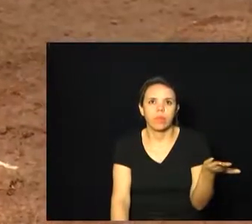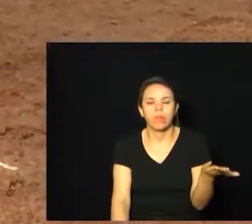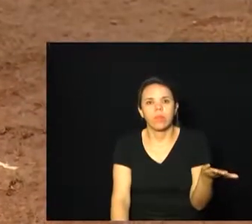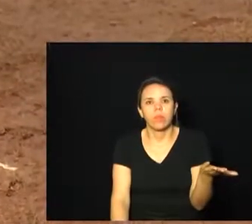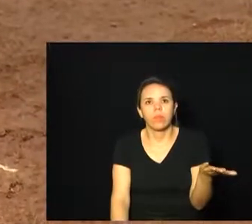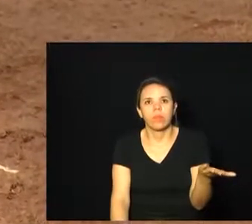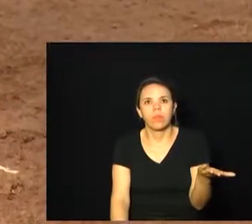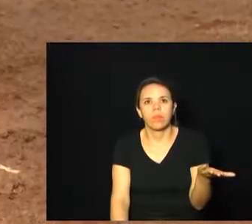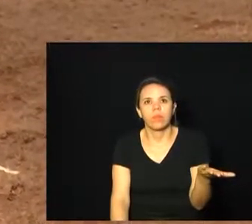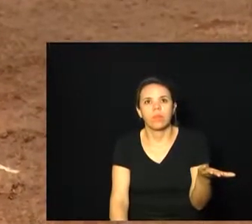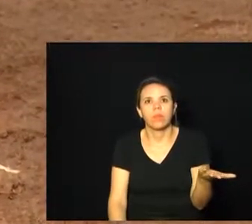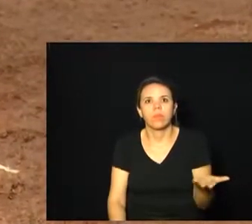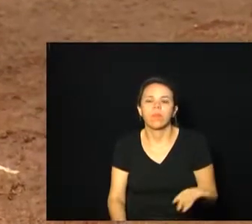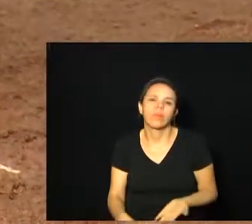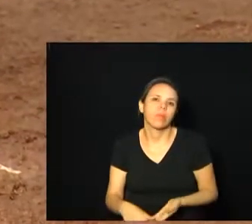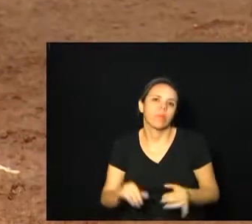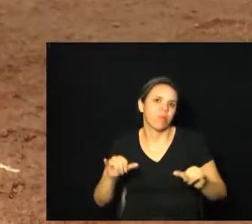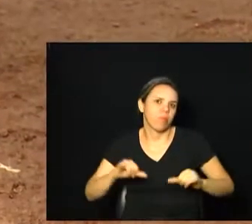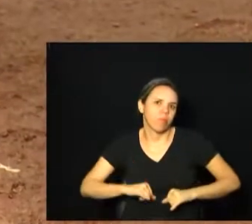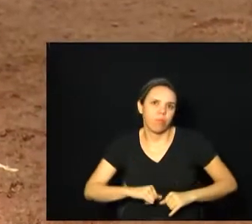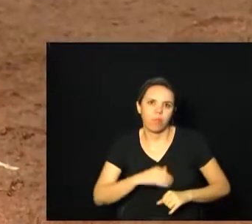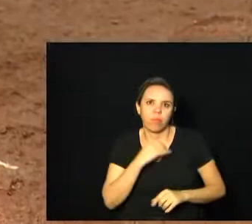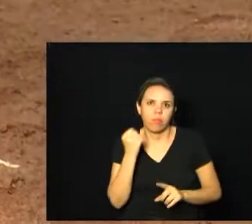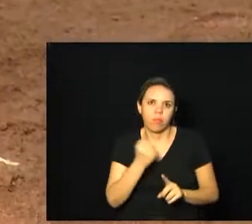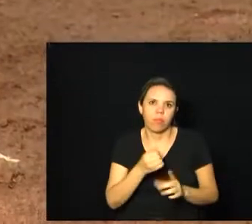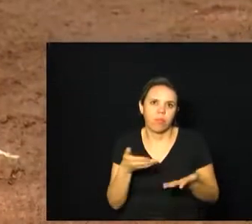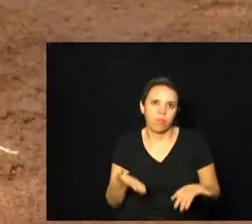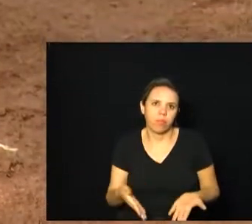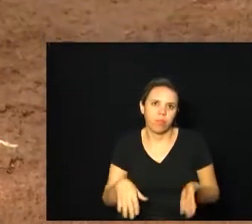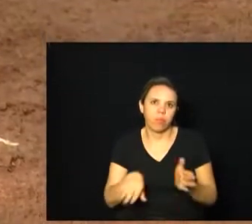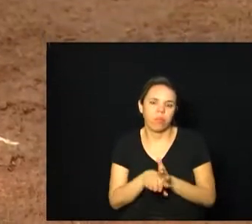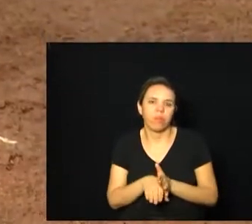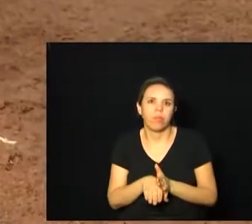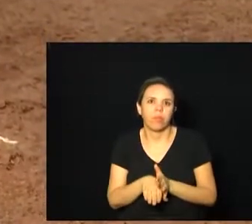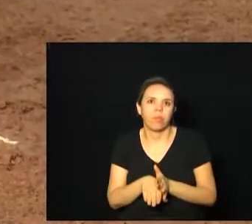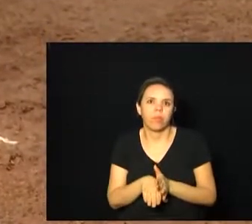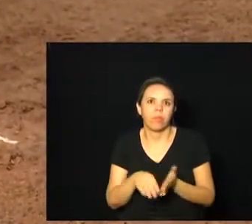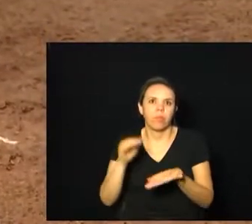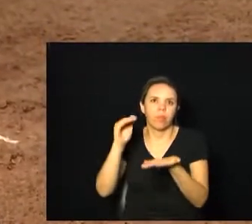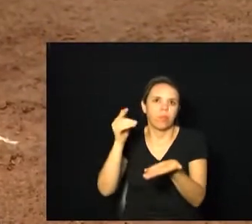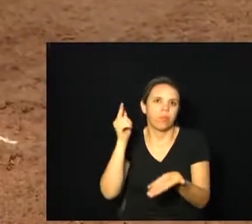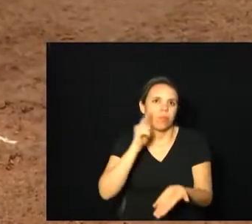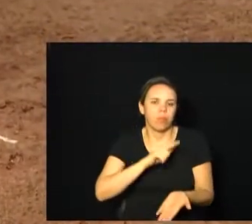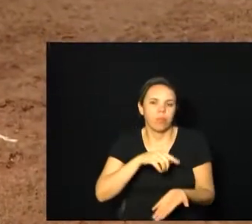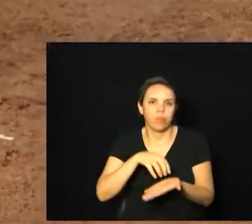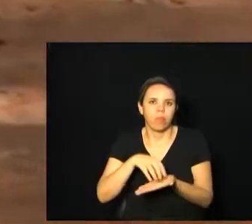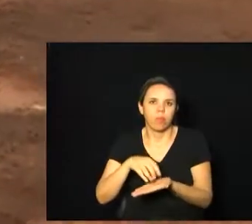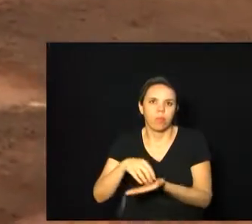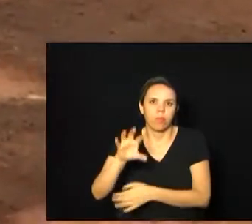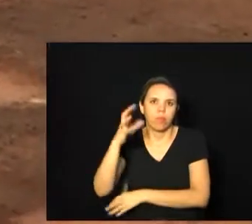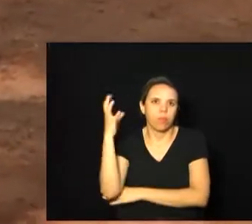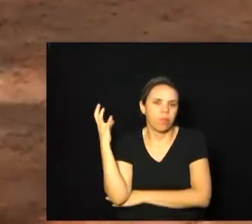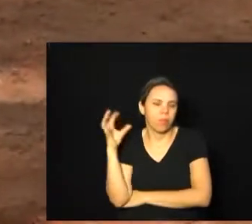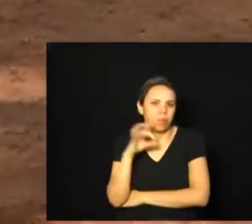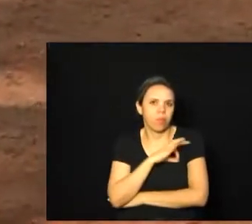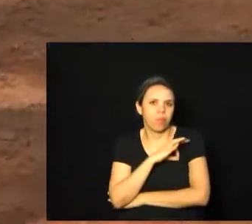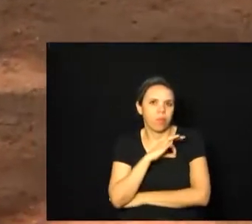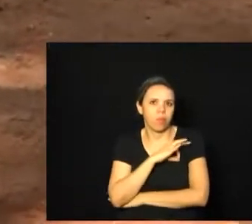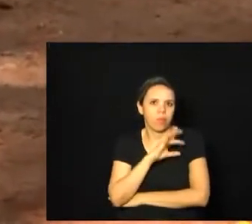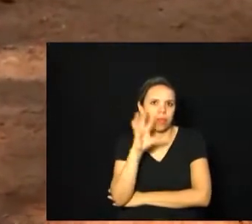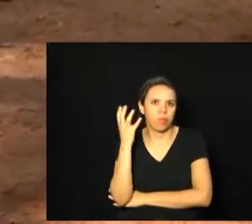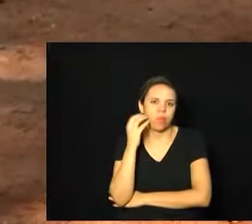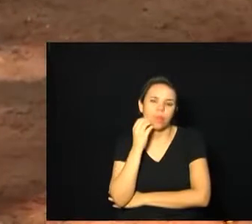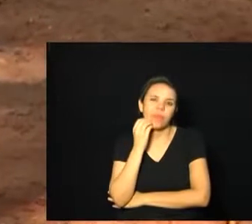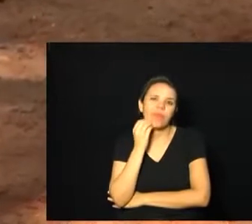ter sido sacrificados. Só que vieram aqui através do resgate de órgãos ambientais, como a Polícia Ambiental, o Corpo